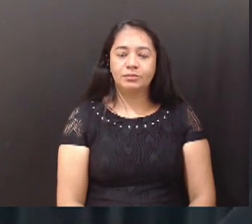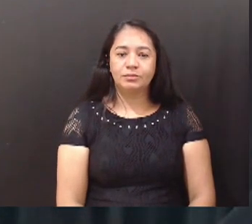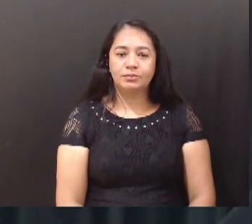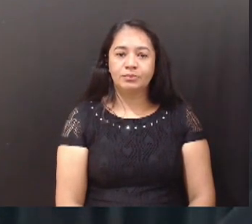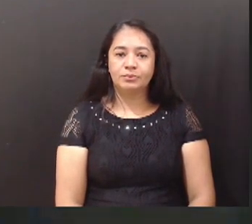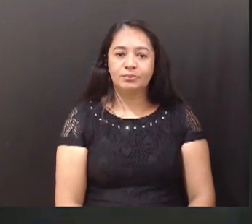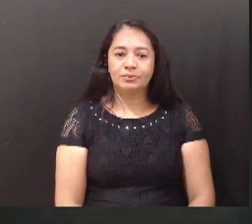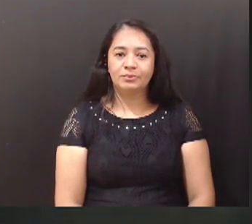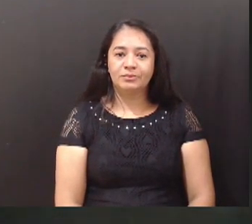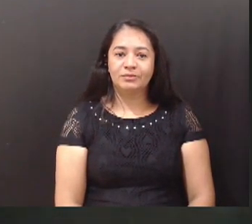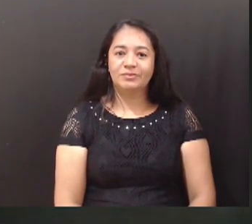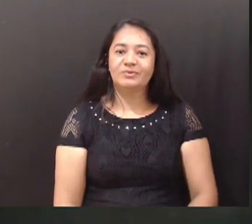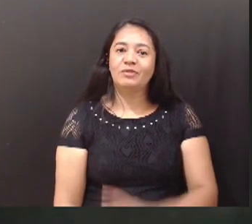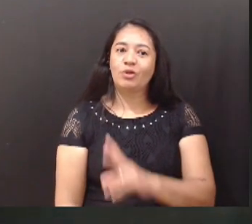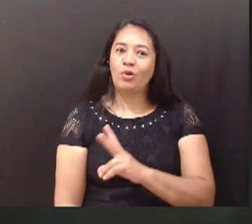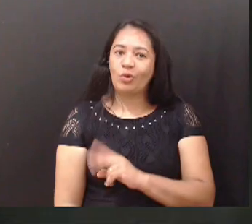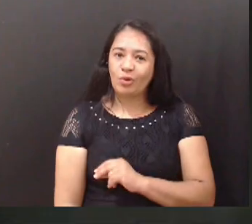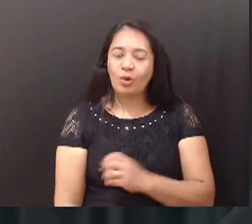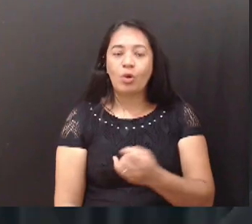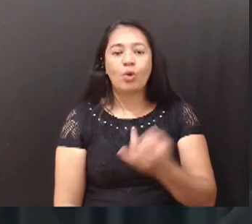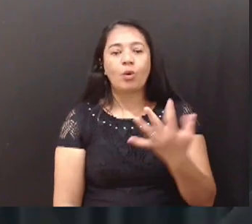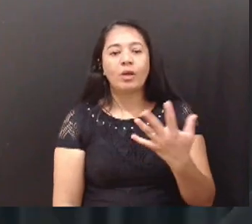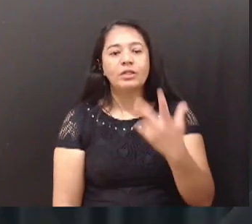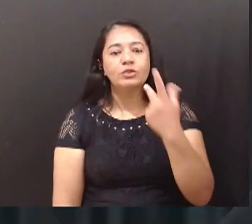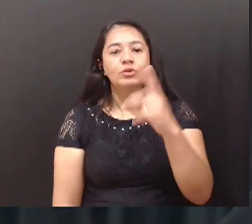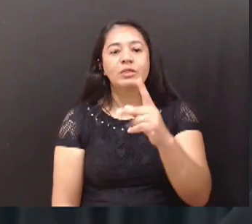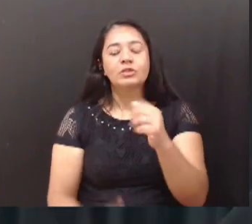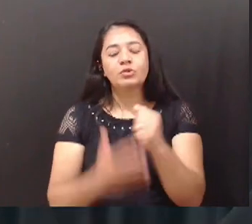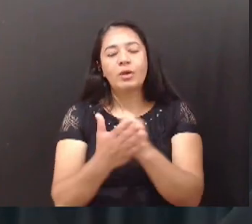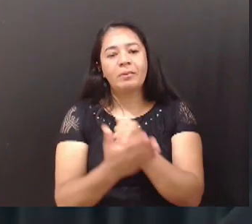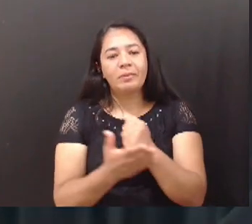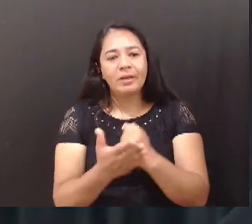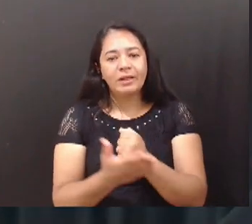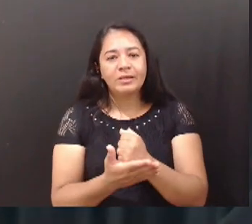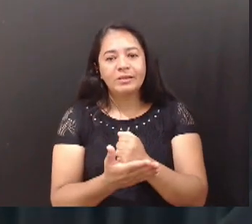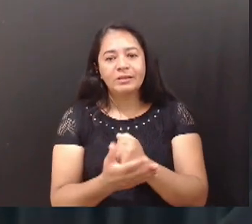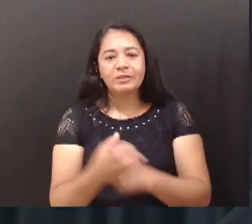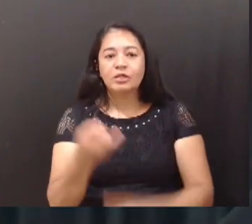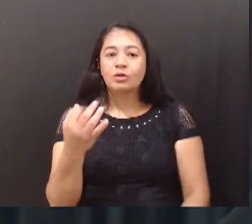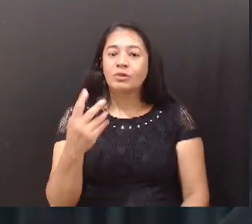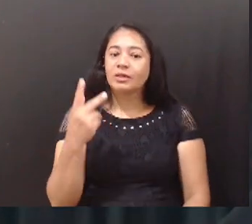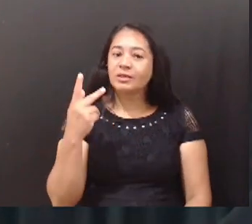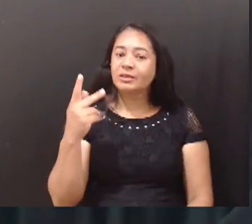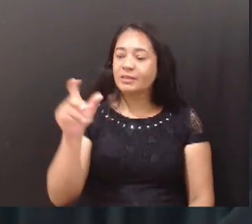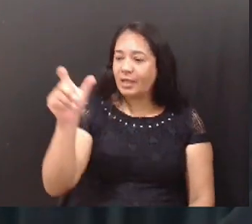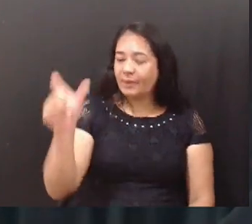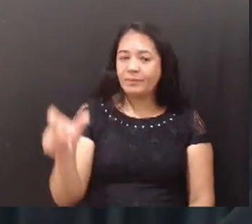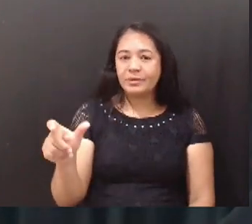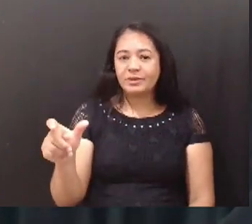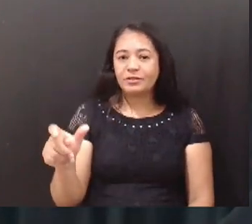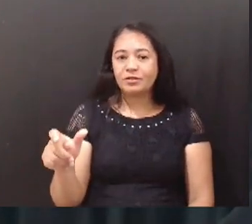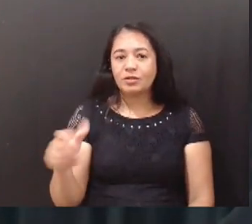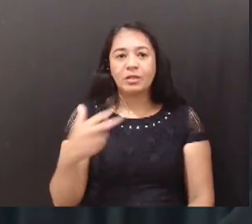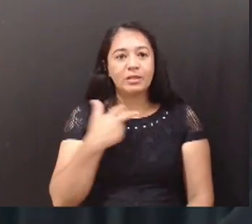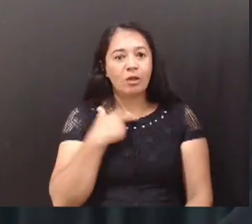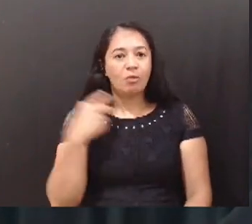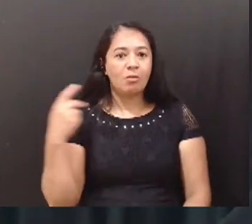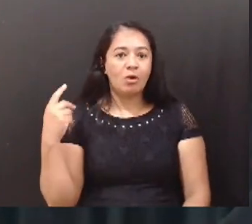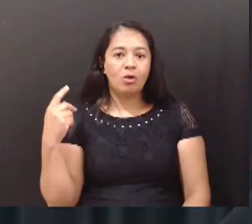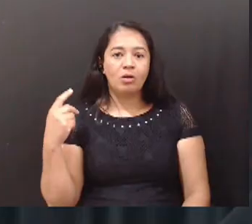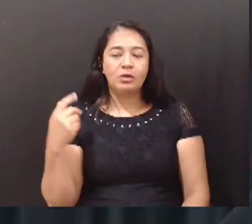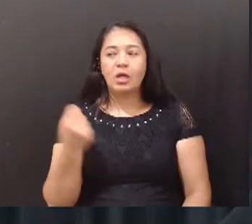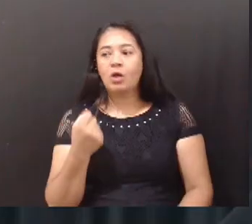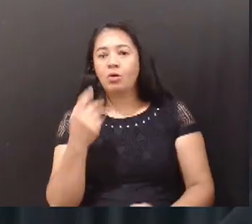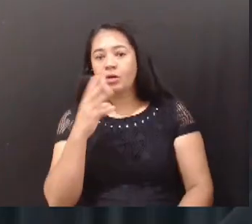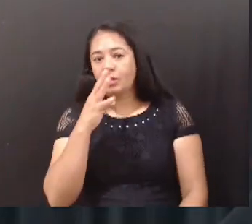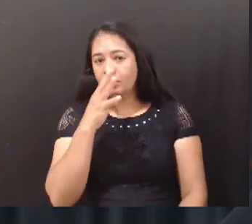Menina! Quais são os seus pilares? Uau. E quais são os pilares que a pessoa não pode bater? Para alguns é a admiração, para alguns